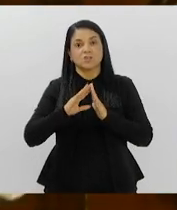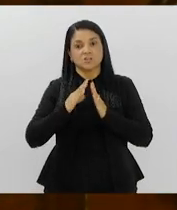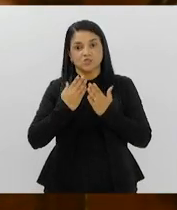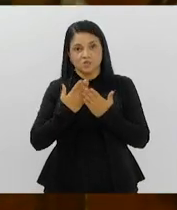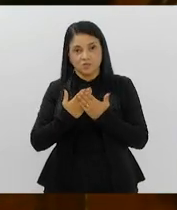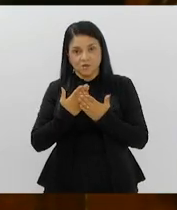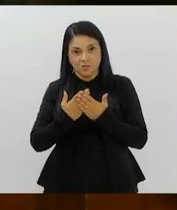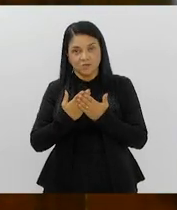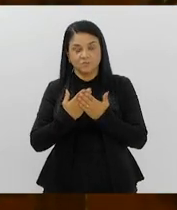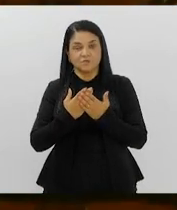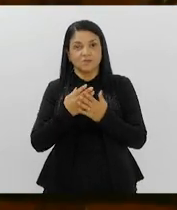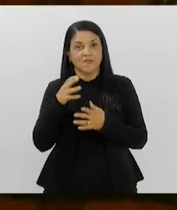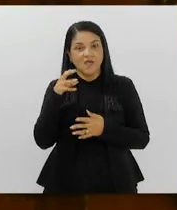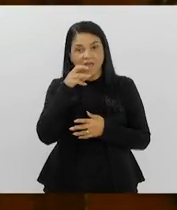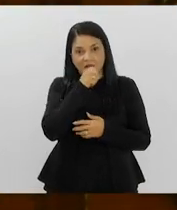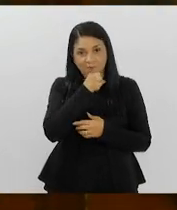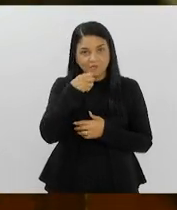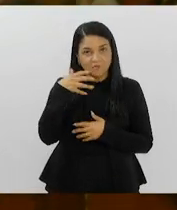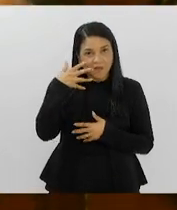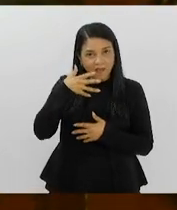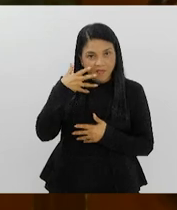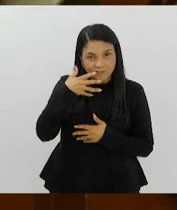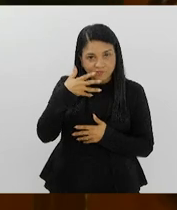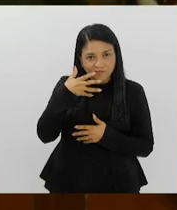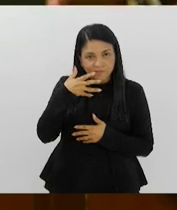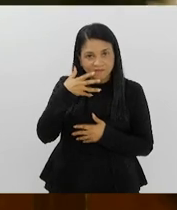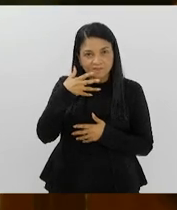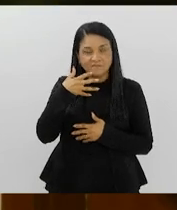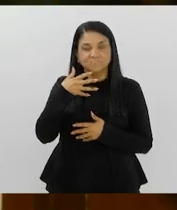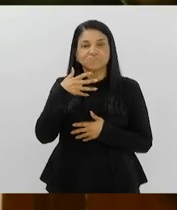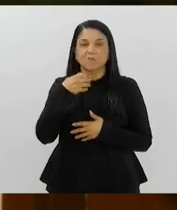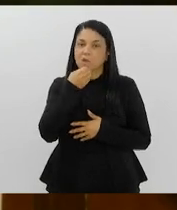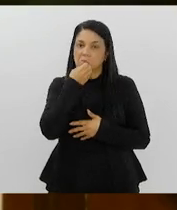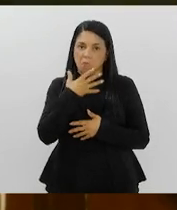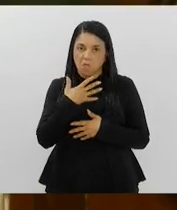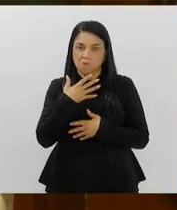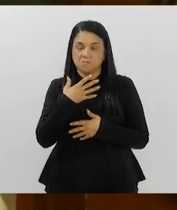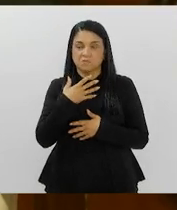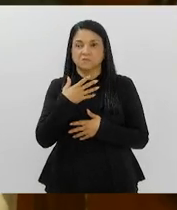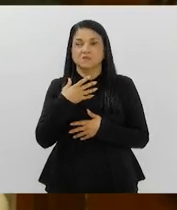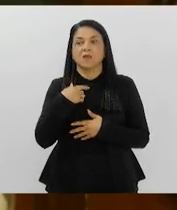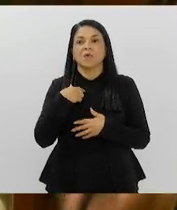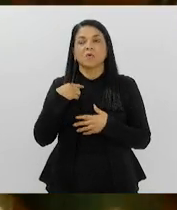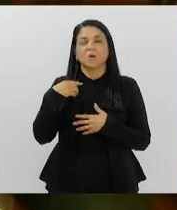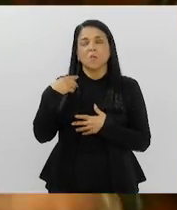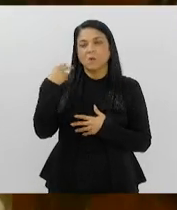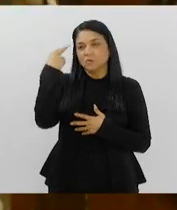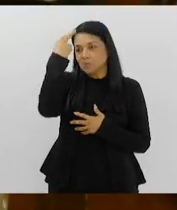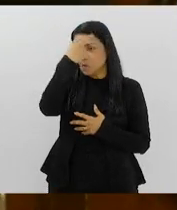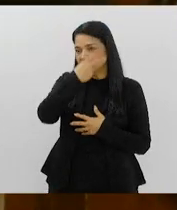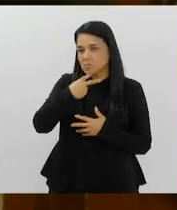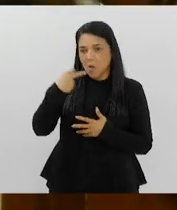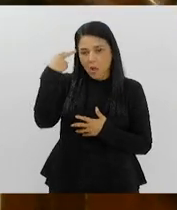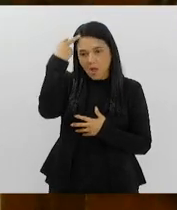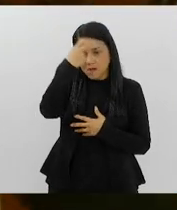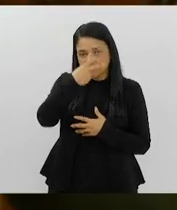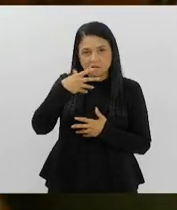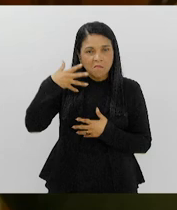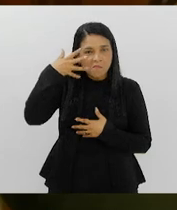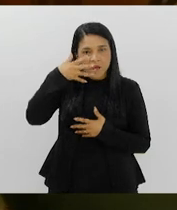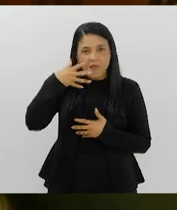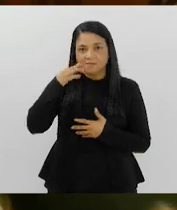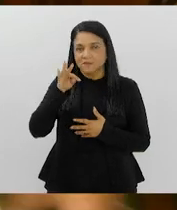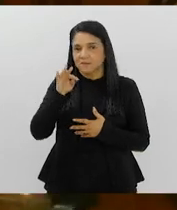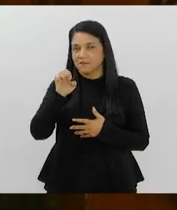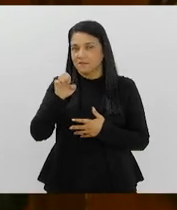precisava ser boa. No entanto, eu passaria mais 2 horas ouvindo a palestrante Thelma hoje pela manhã, com uma palestra